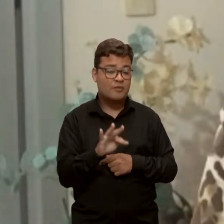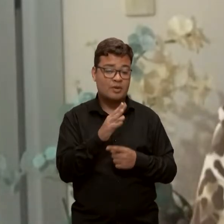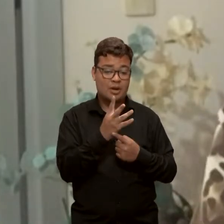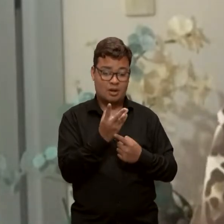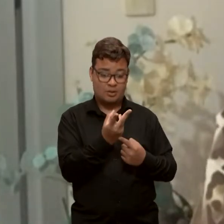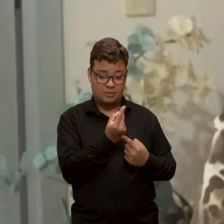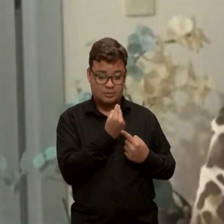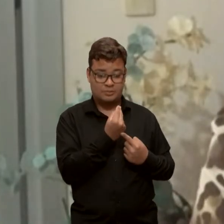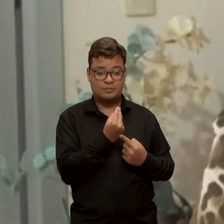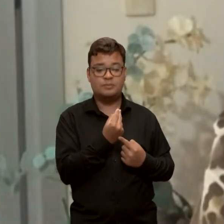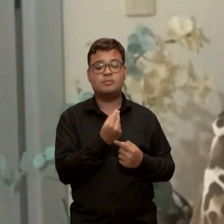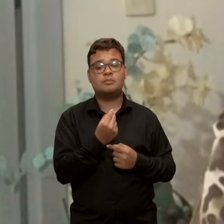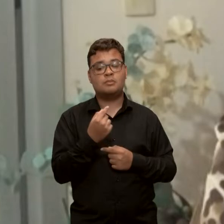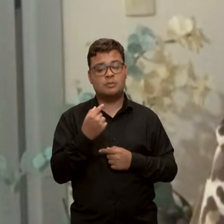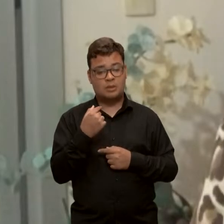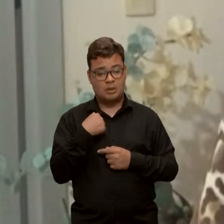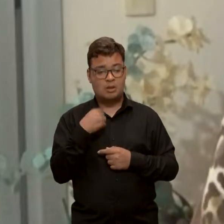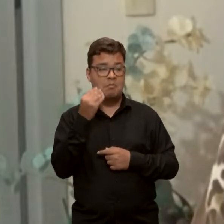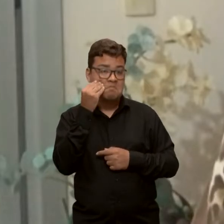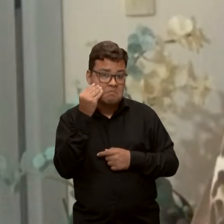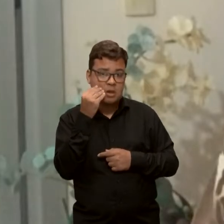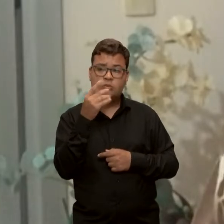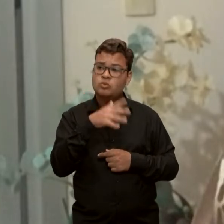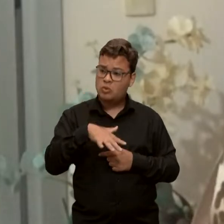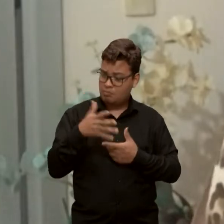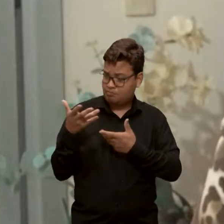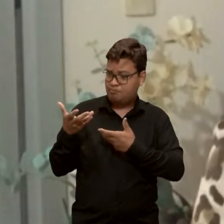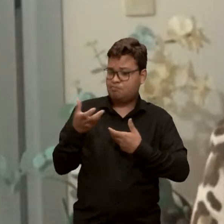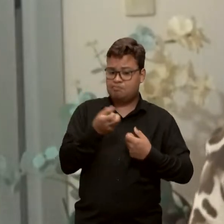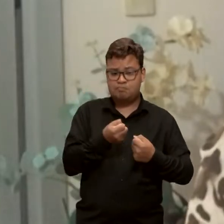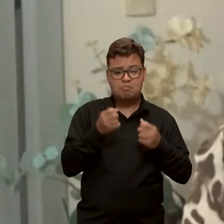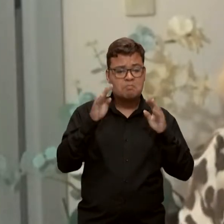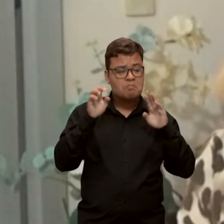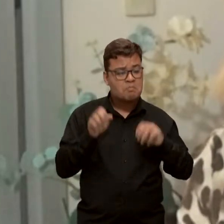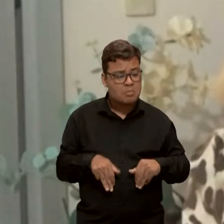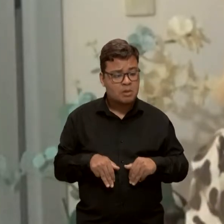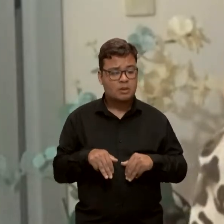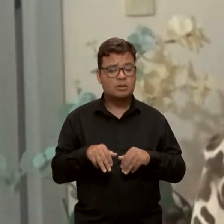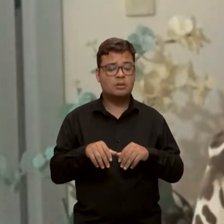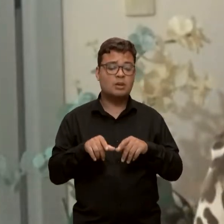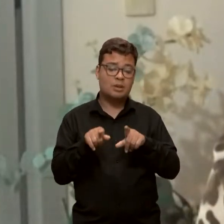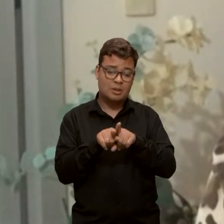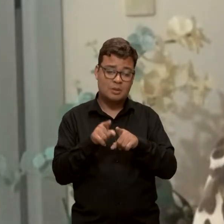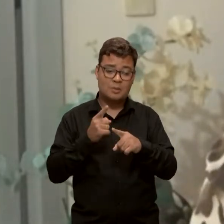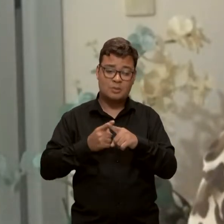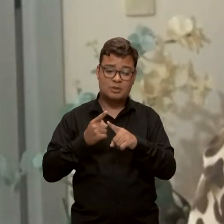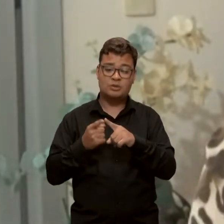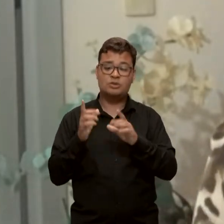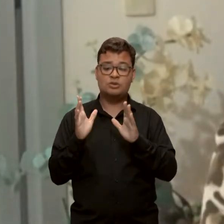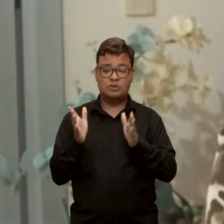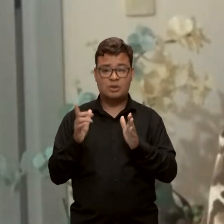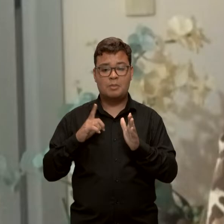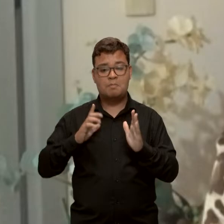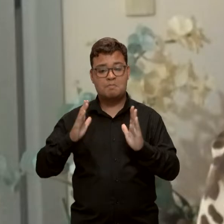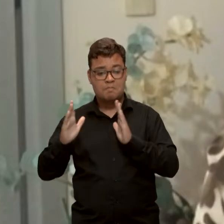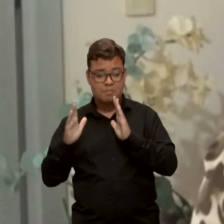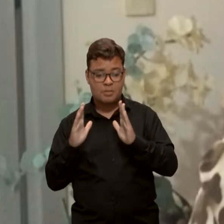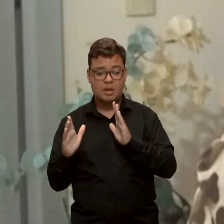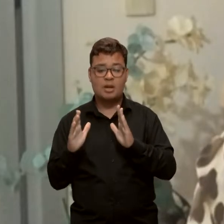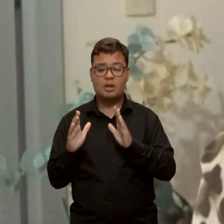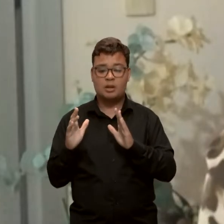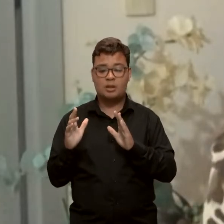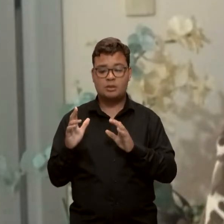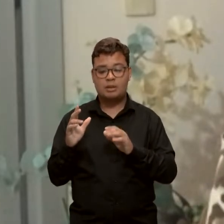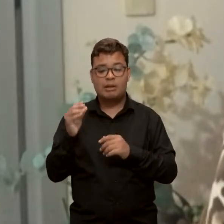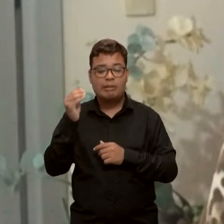E lá eu fui tão bem acolhida, inclusive já tinha passado a época do exame de seleção,